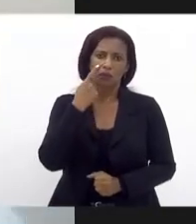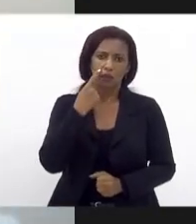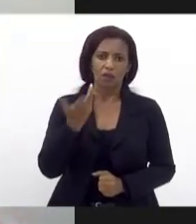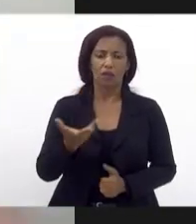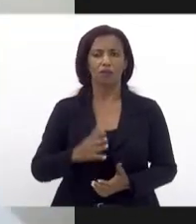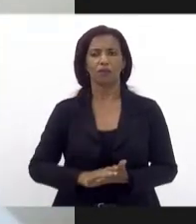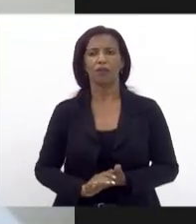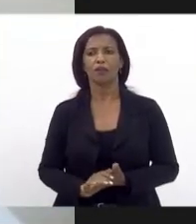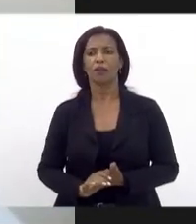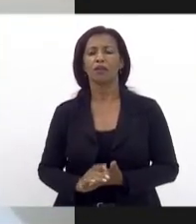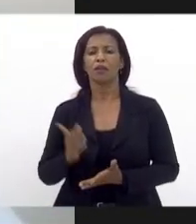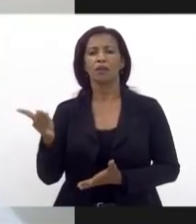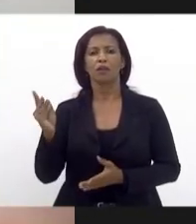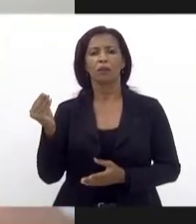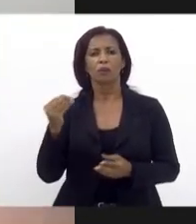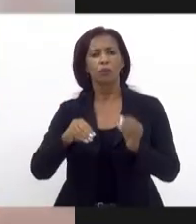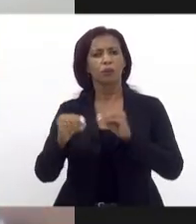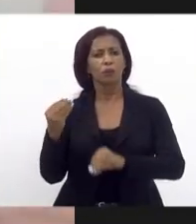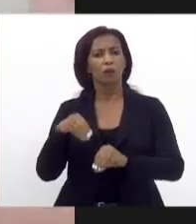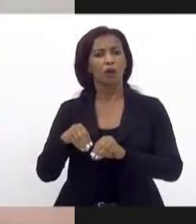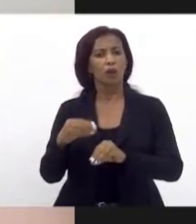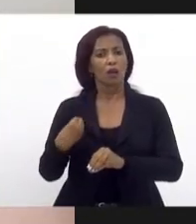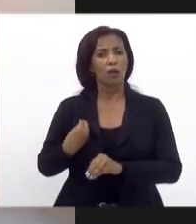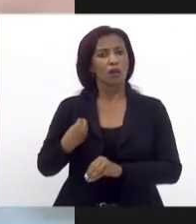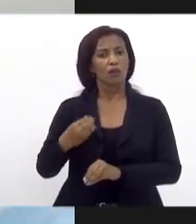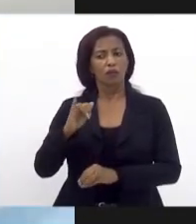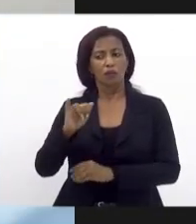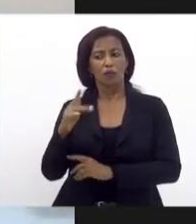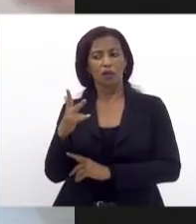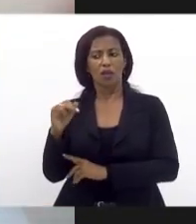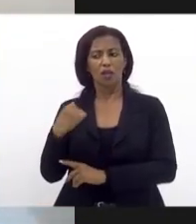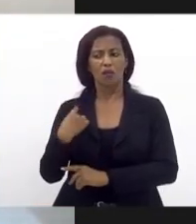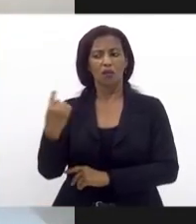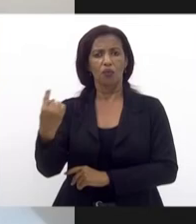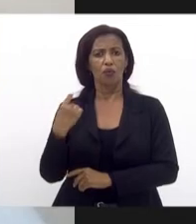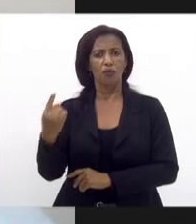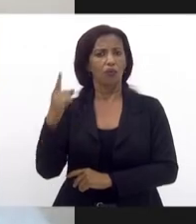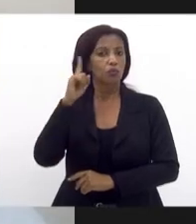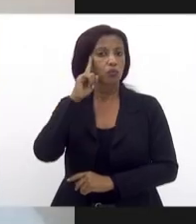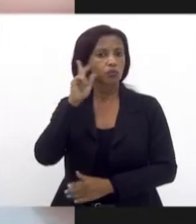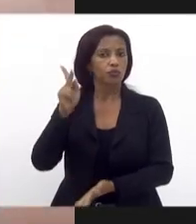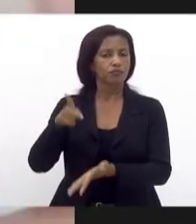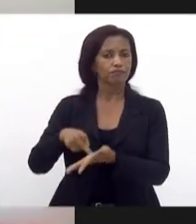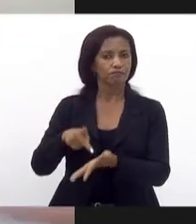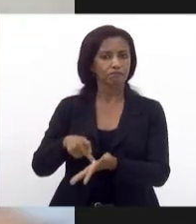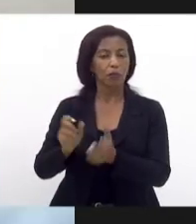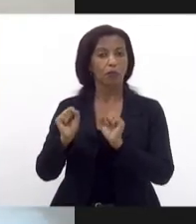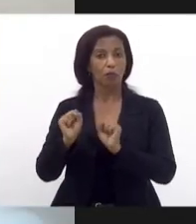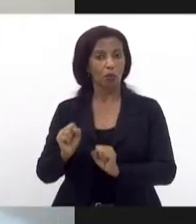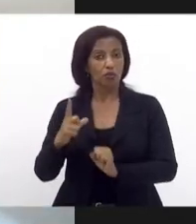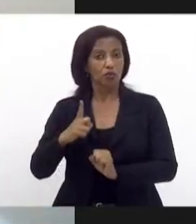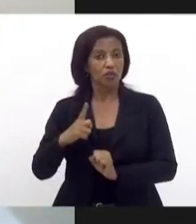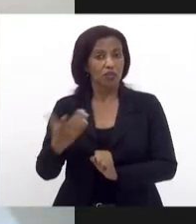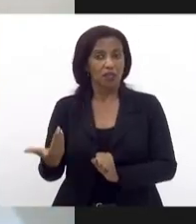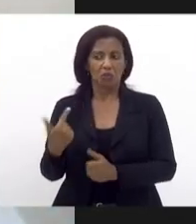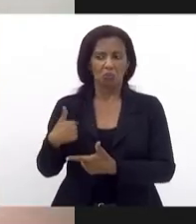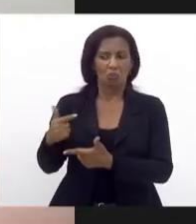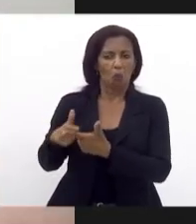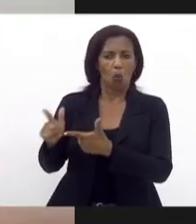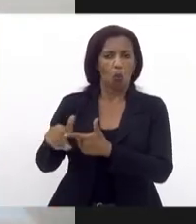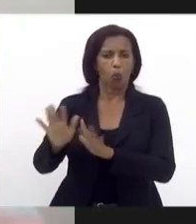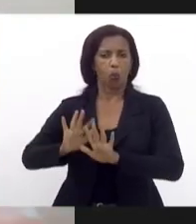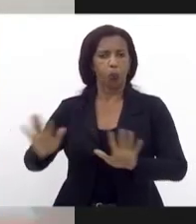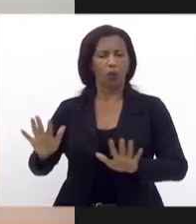que o Josa colocou. Eu moro na Ilha do Governador, vou e volto todo dia, realmente pode ter, mas eu não tenho problema. Então,